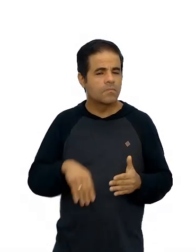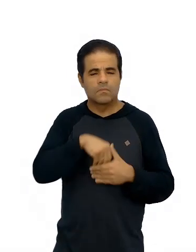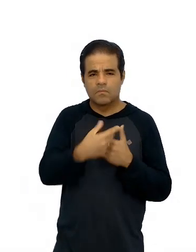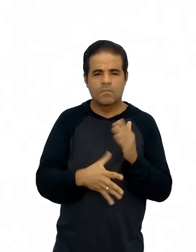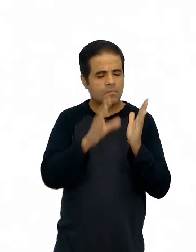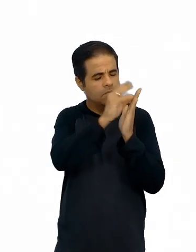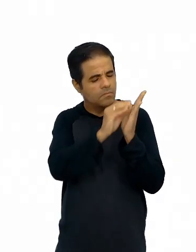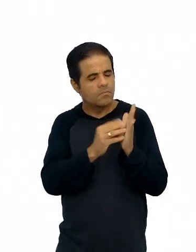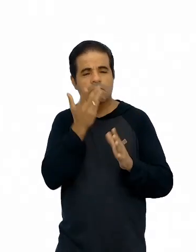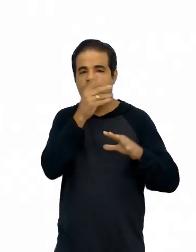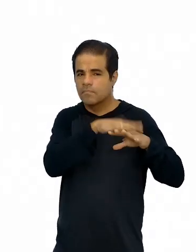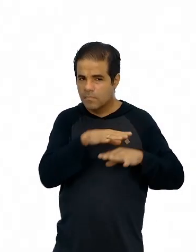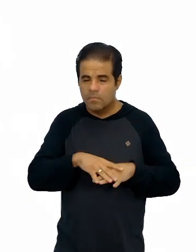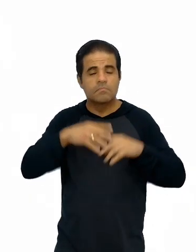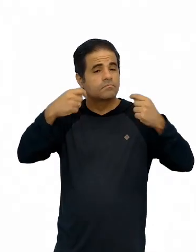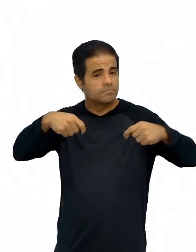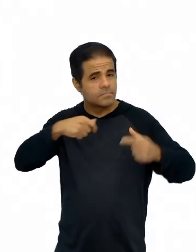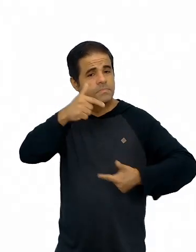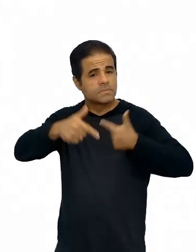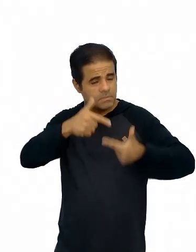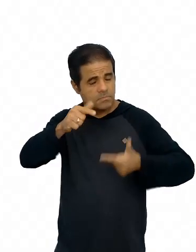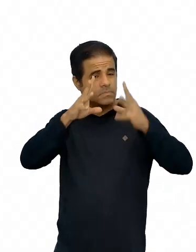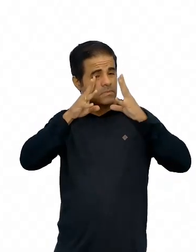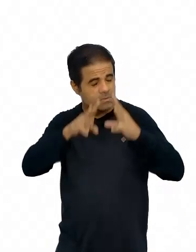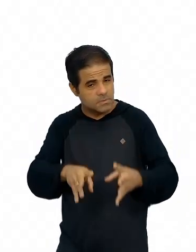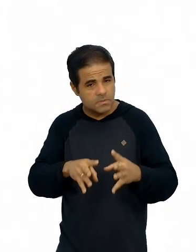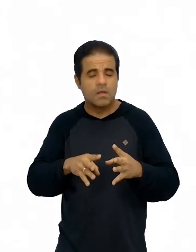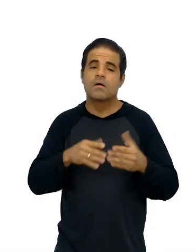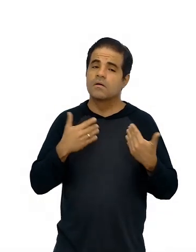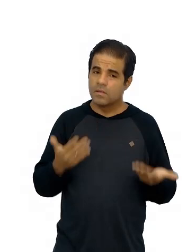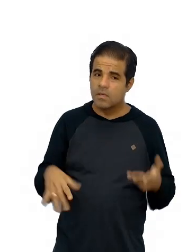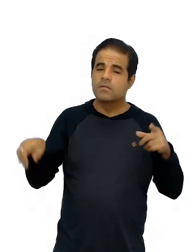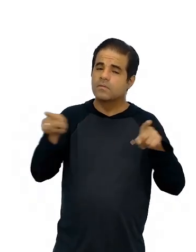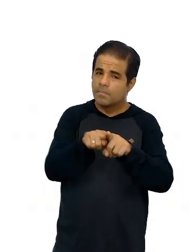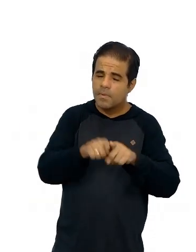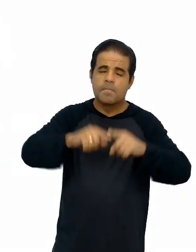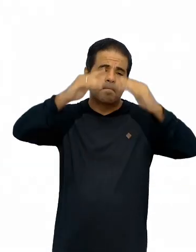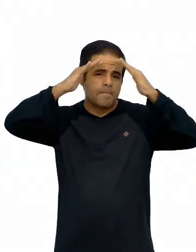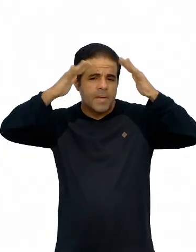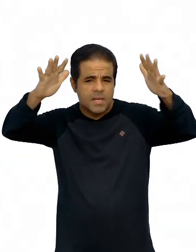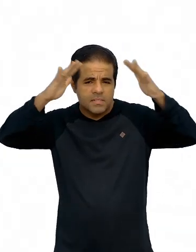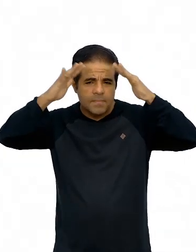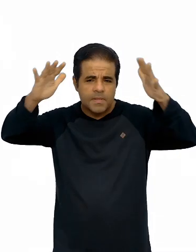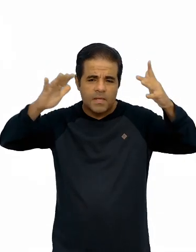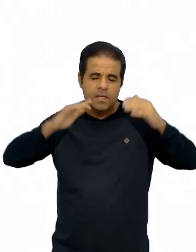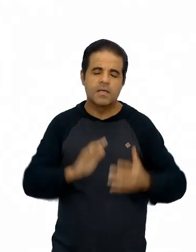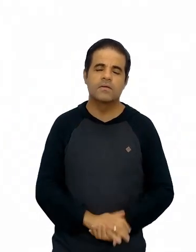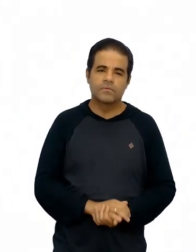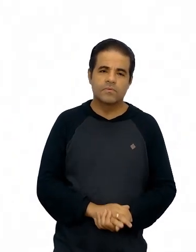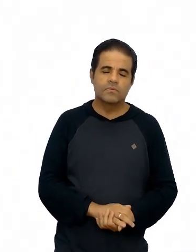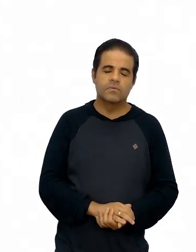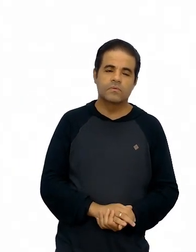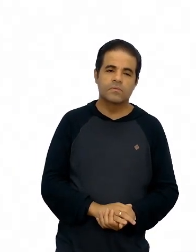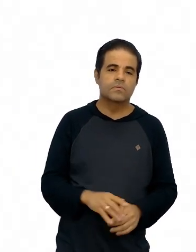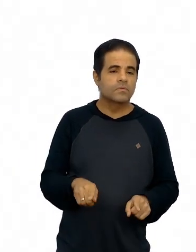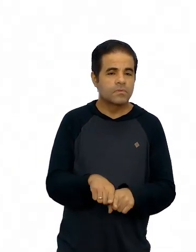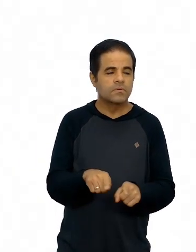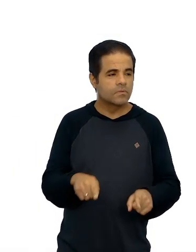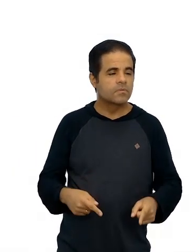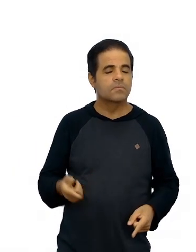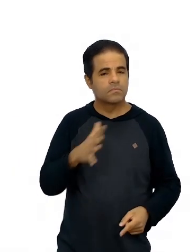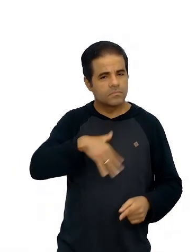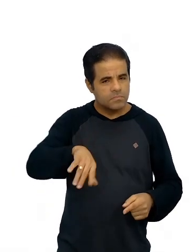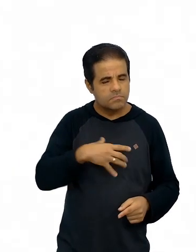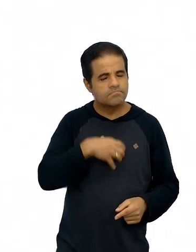conteúdos matemáticos que deverão ser trabalhados, assim como os pensamentos, e